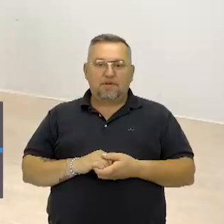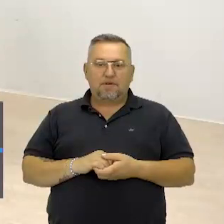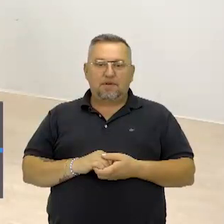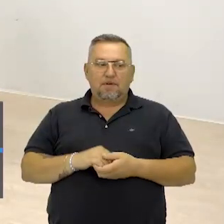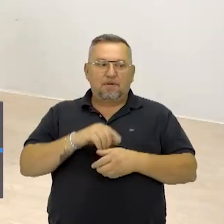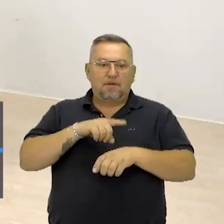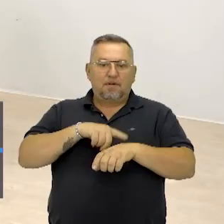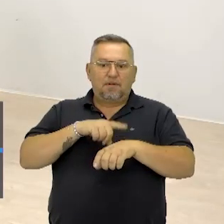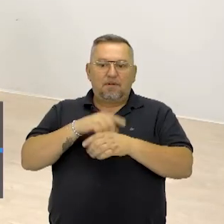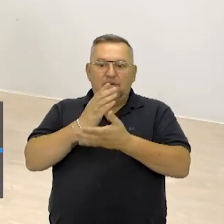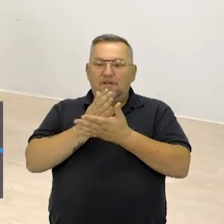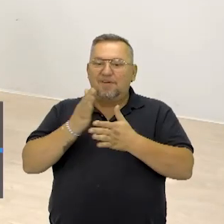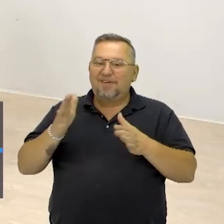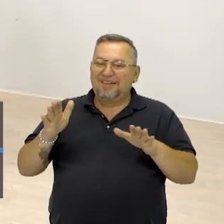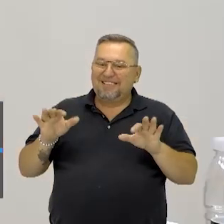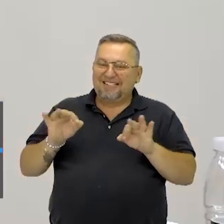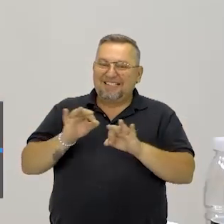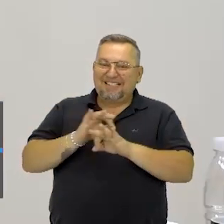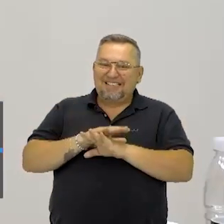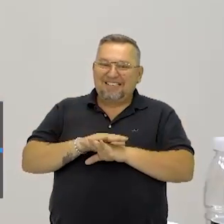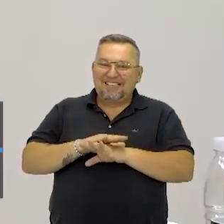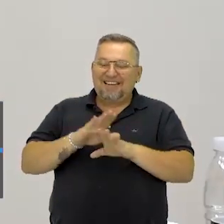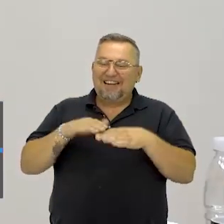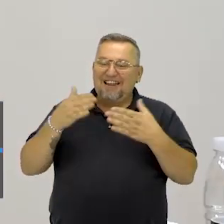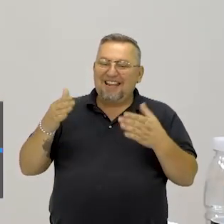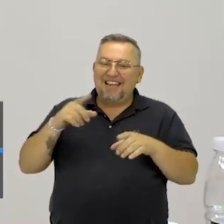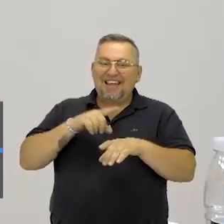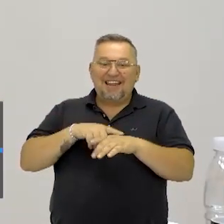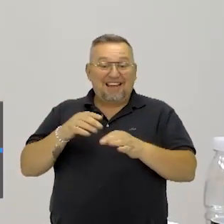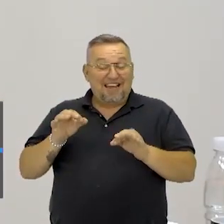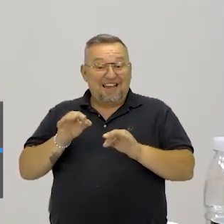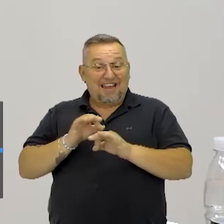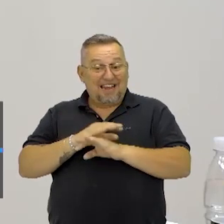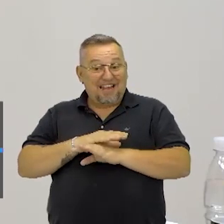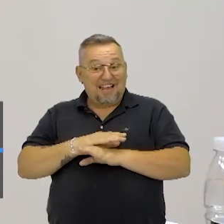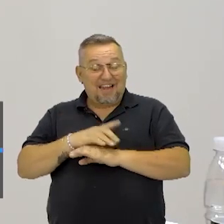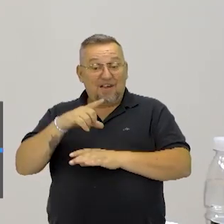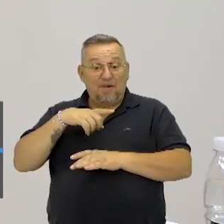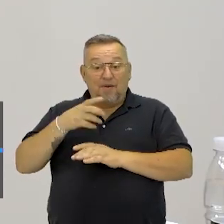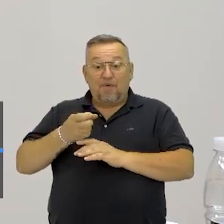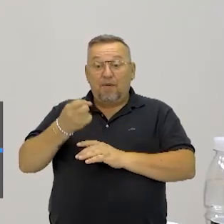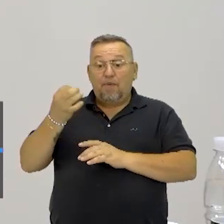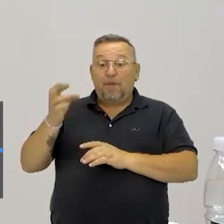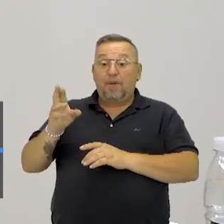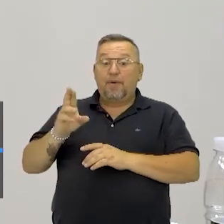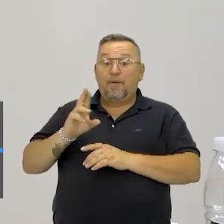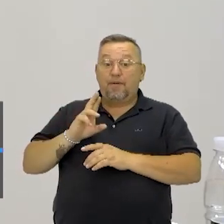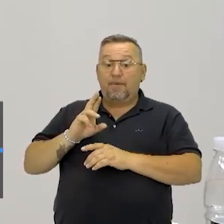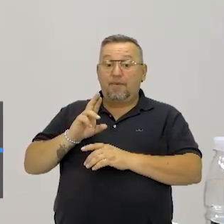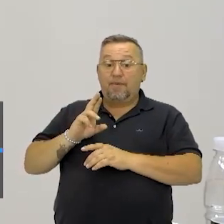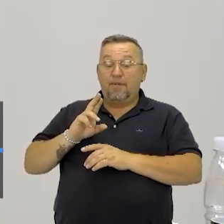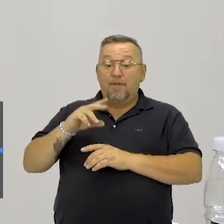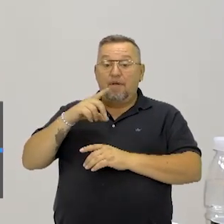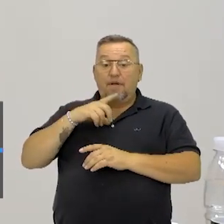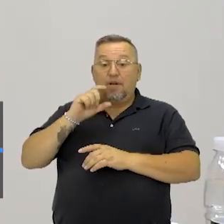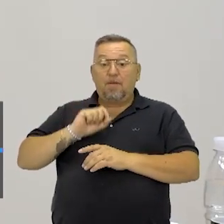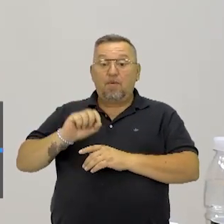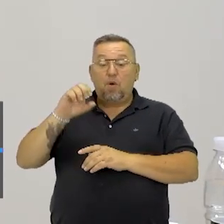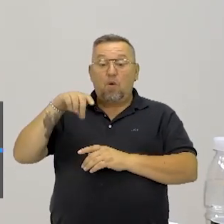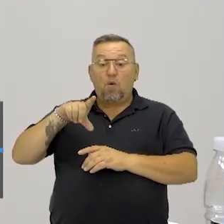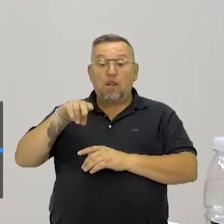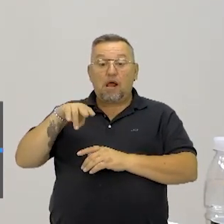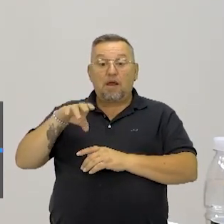Tempo acabou, e aí? E aí, o tempo acabou. Eu não tenho aqui a quantidade de respostas, então assim, nós temos